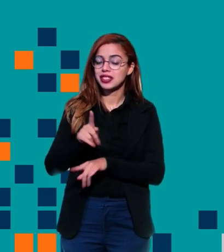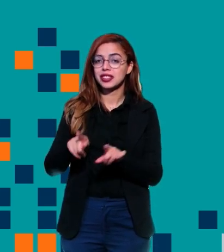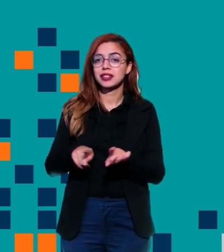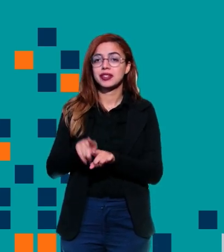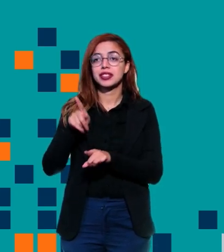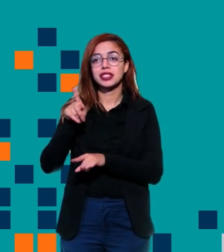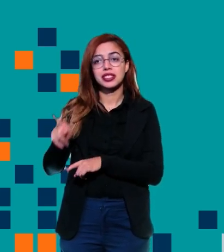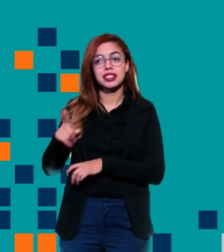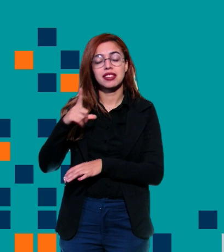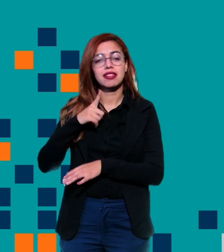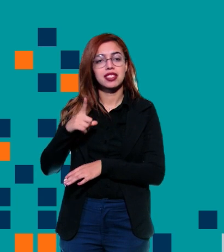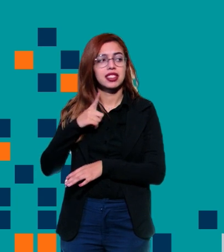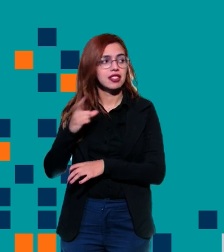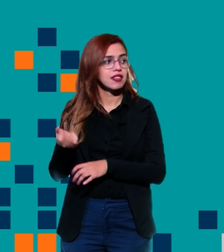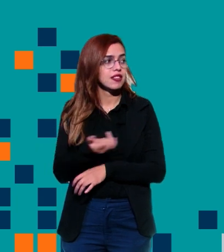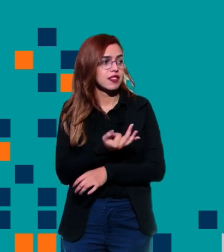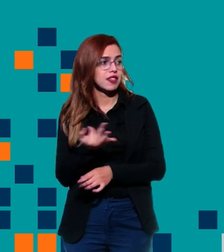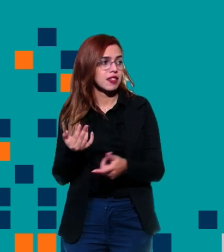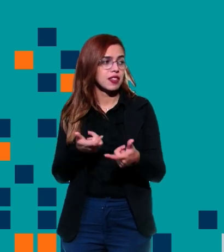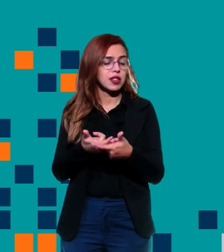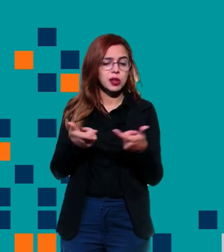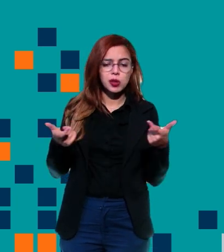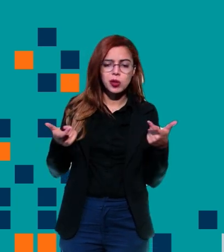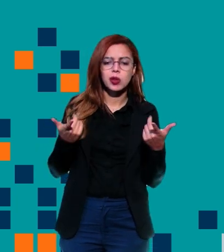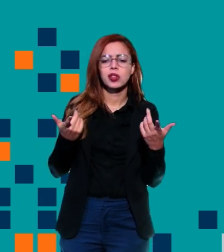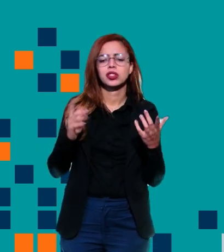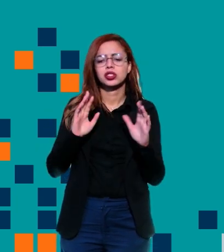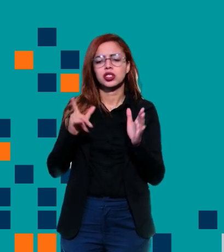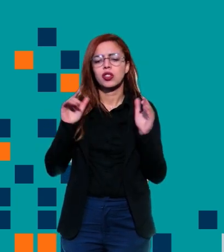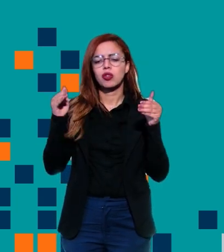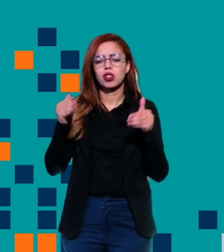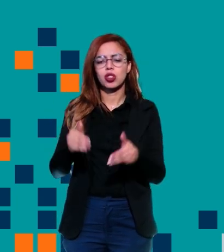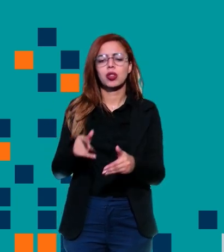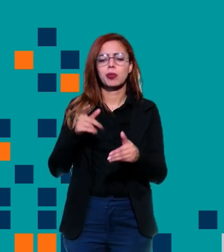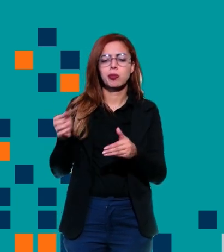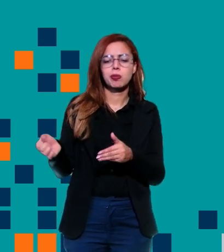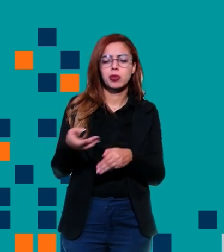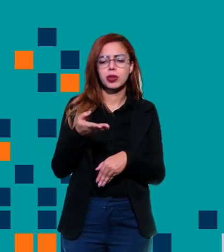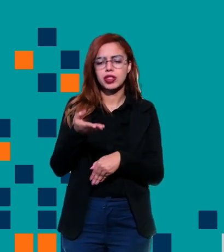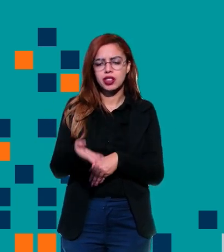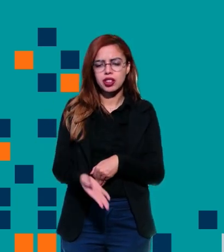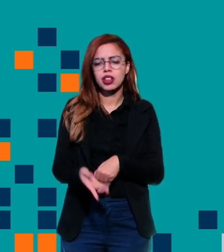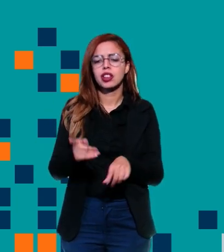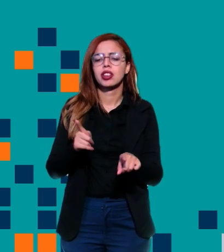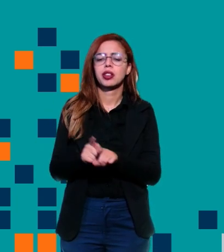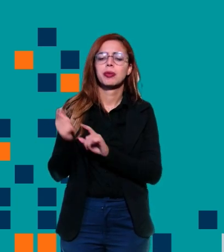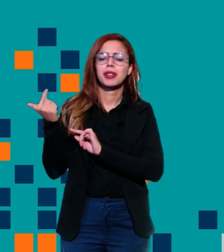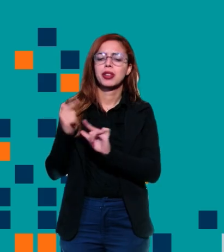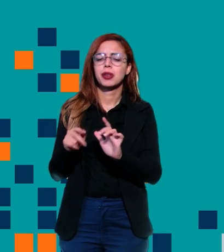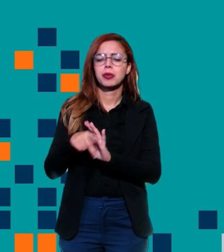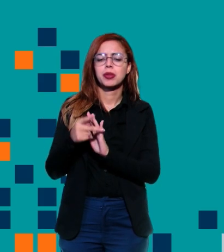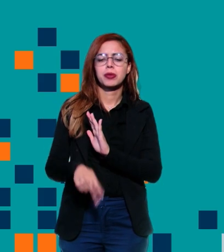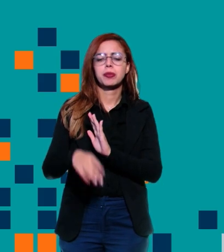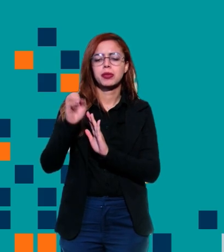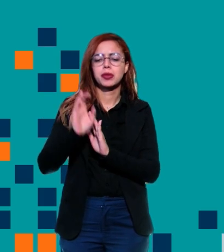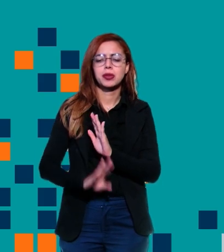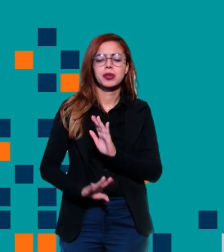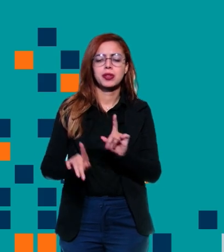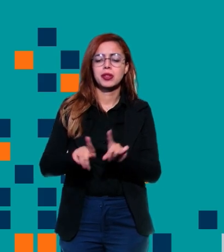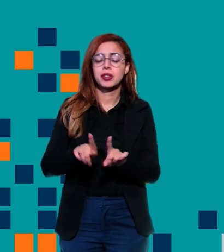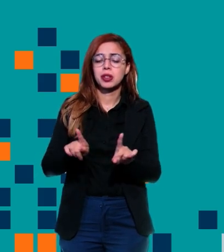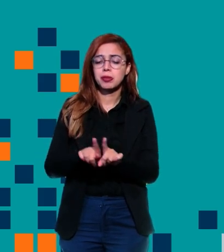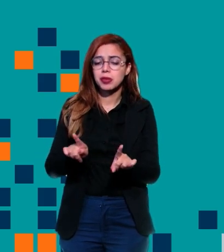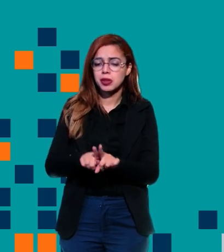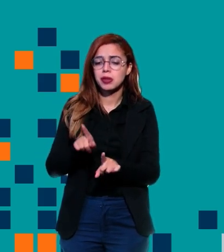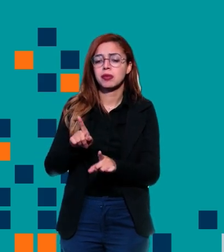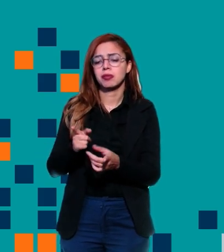muito partido disso da rede, né? Ou seja, dessa mescla do moderno, mas com as tradições brasileiras. Inclusive, a poltrona que a